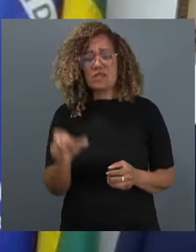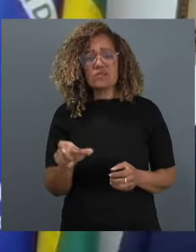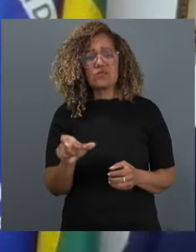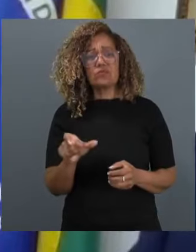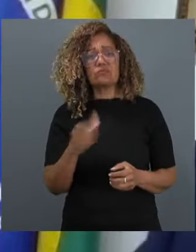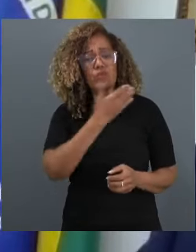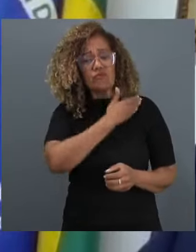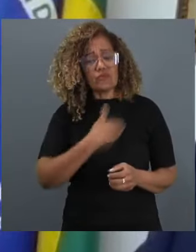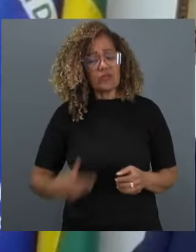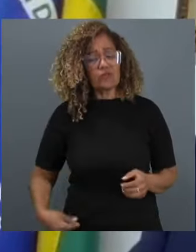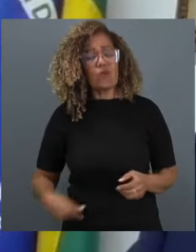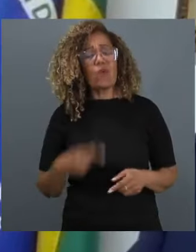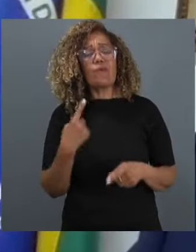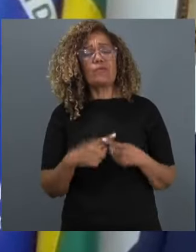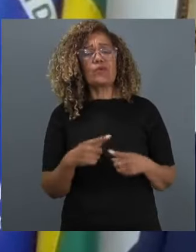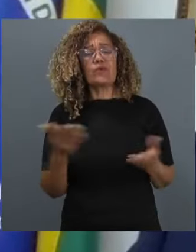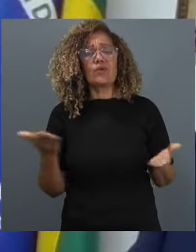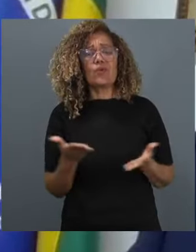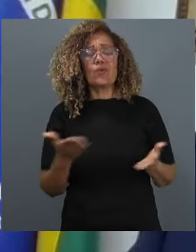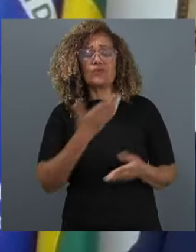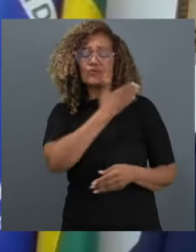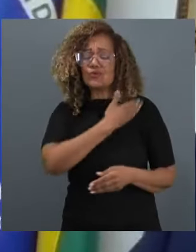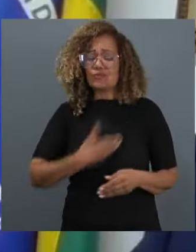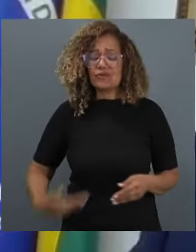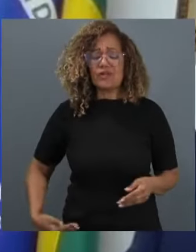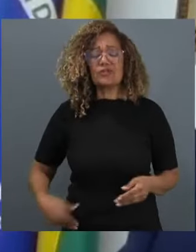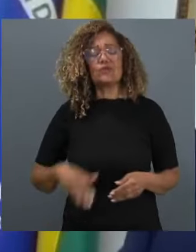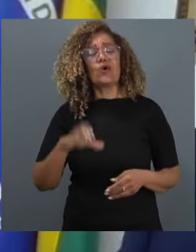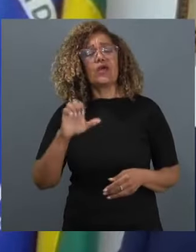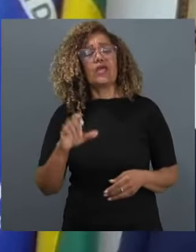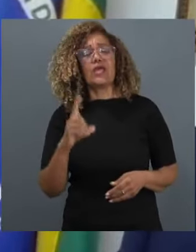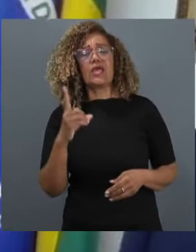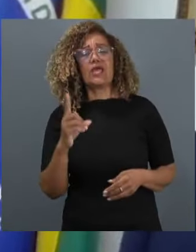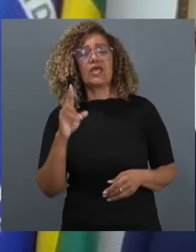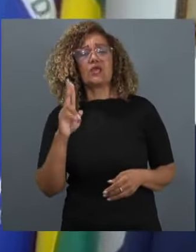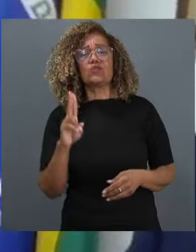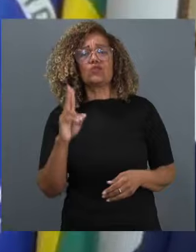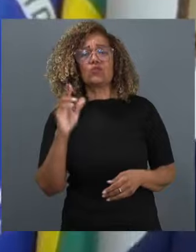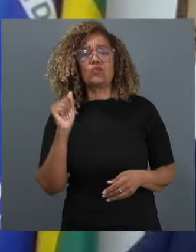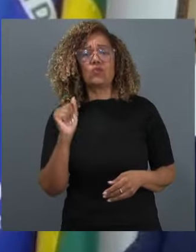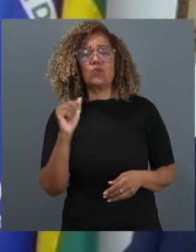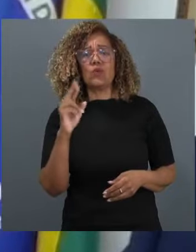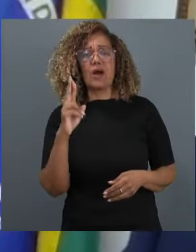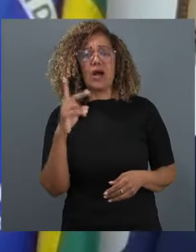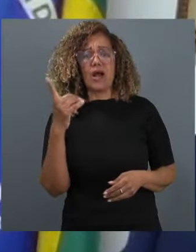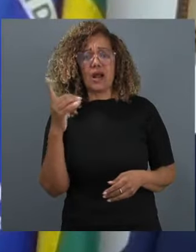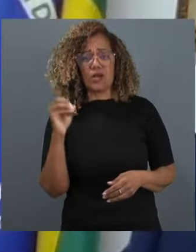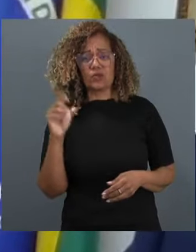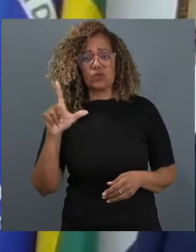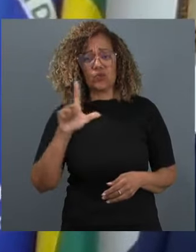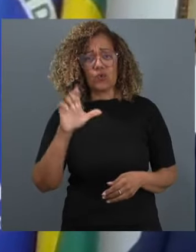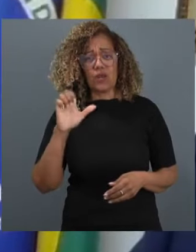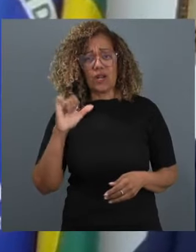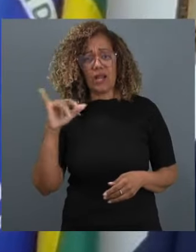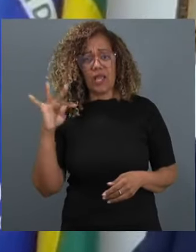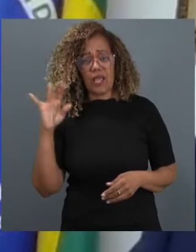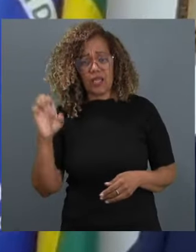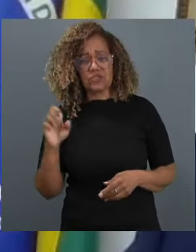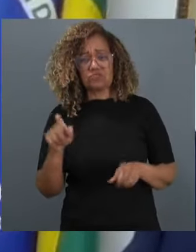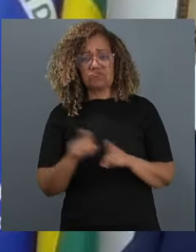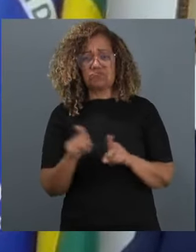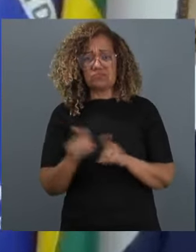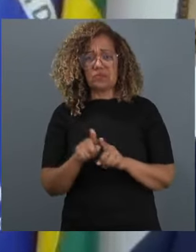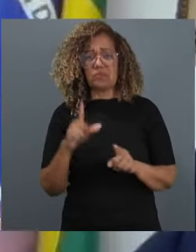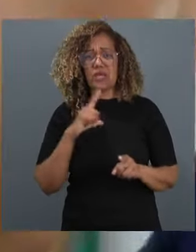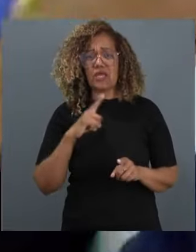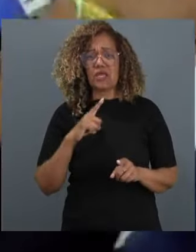aquelas imagens do governador Eduardo Leite no dia do decreto da nomeação do Paulo Pimenta,